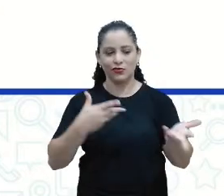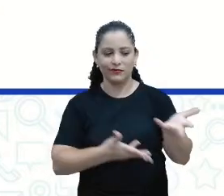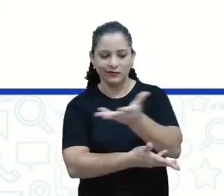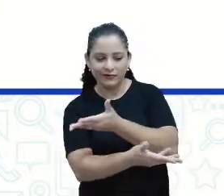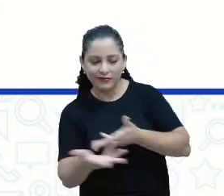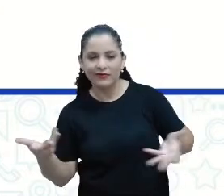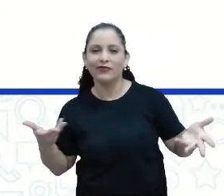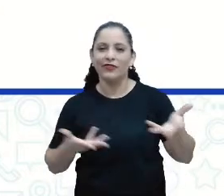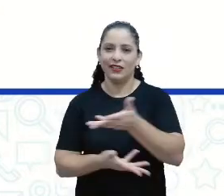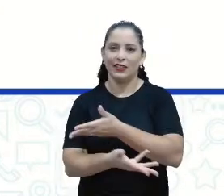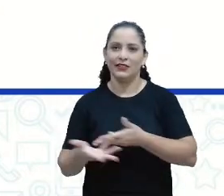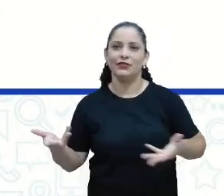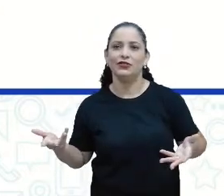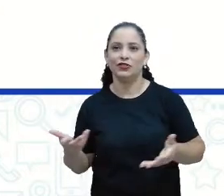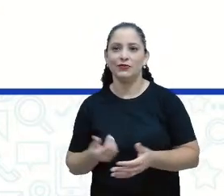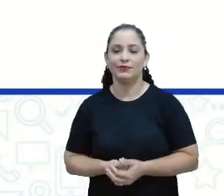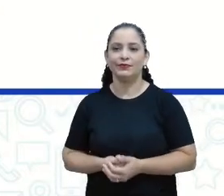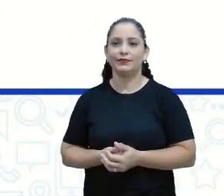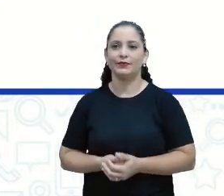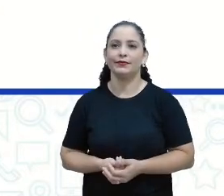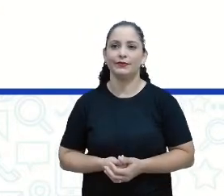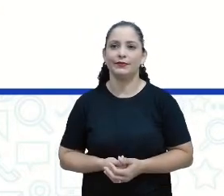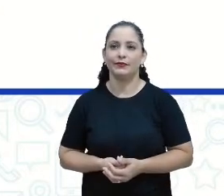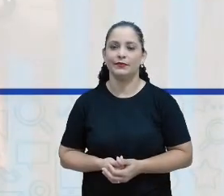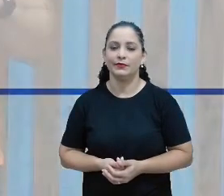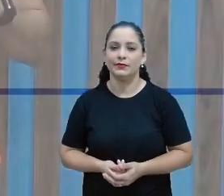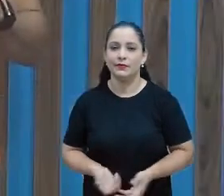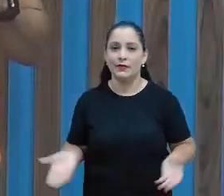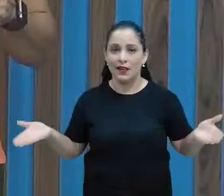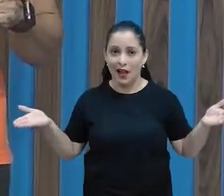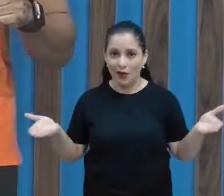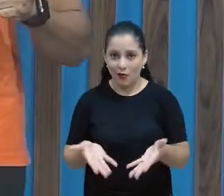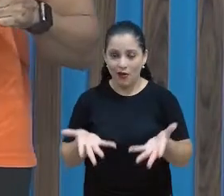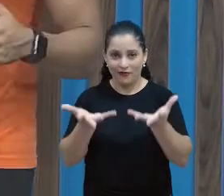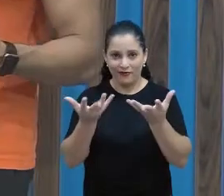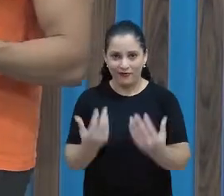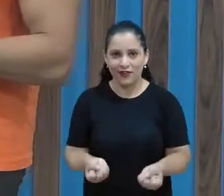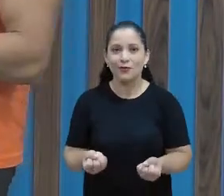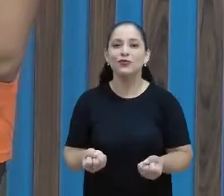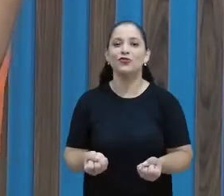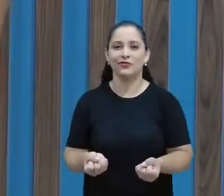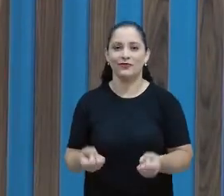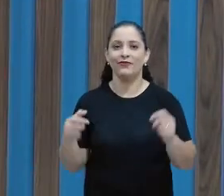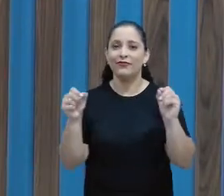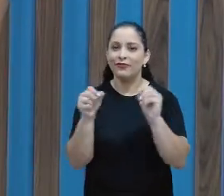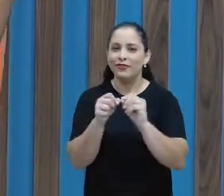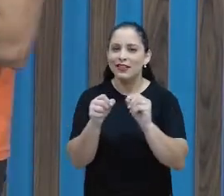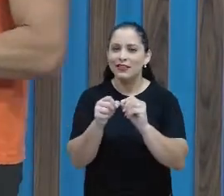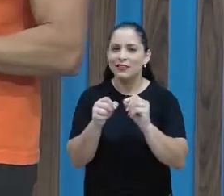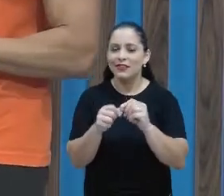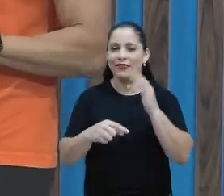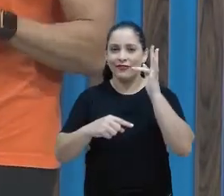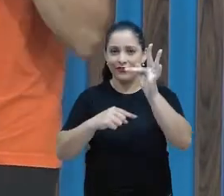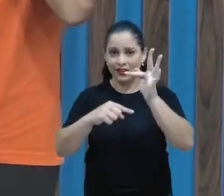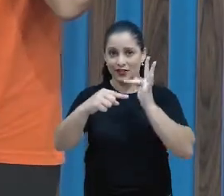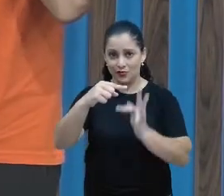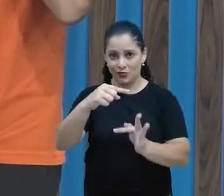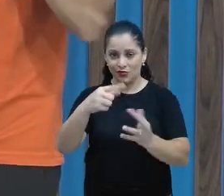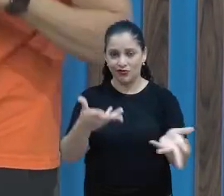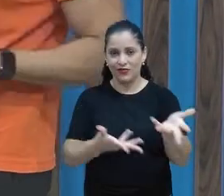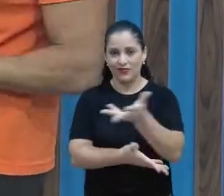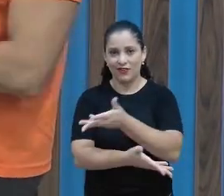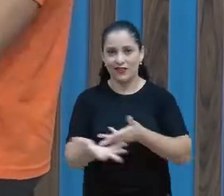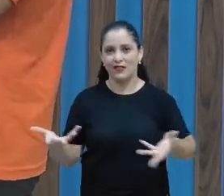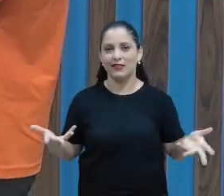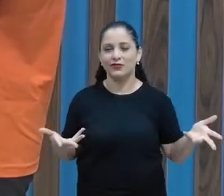equivalentes, certo? Então, vamos agora gerar frações equivalentes de uma fração que foi dada,